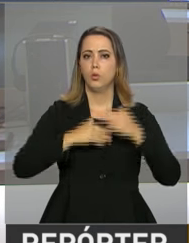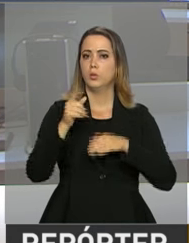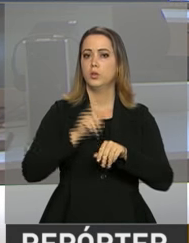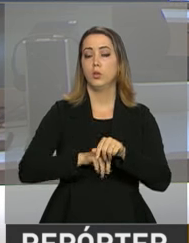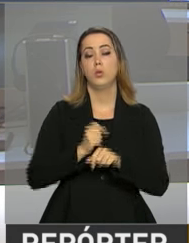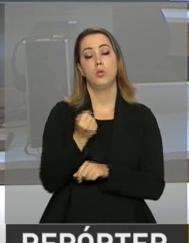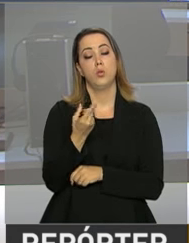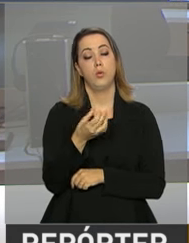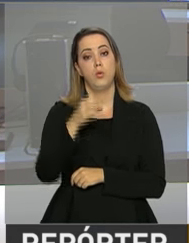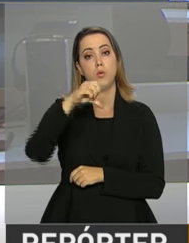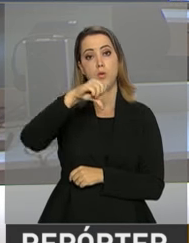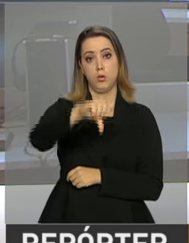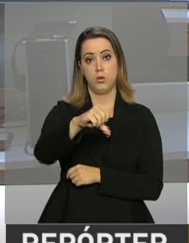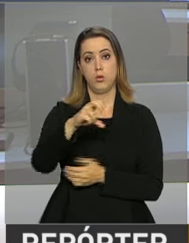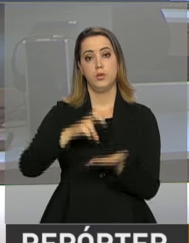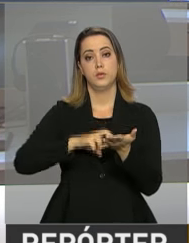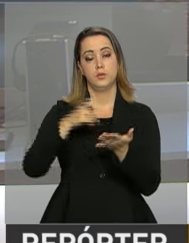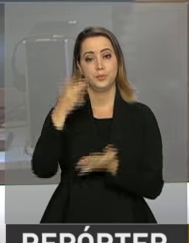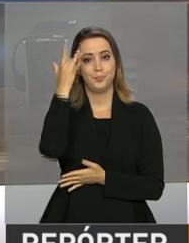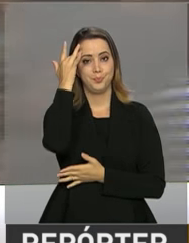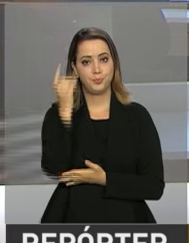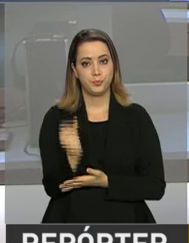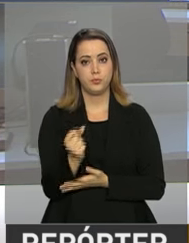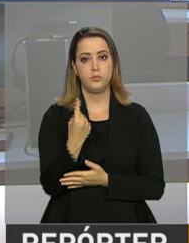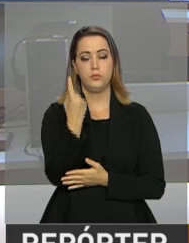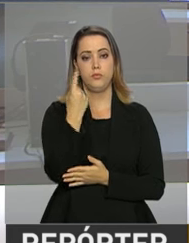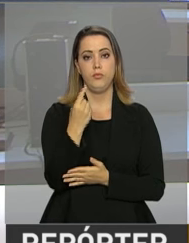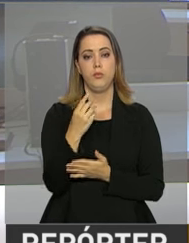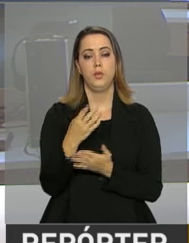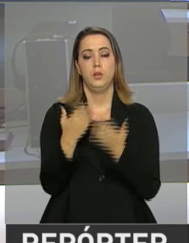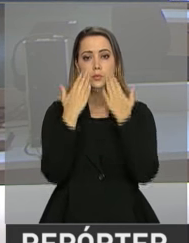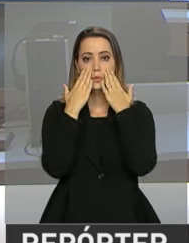amanhã, às 9 da manhã, na primeira edição do Repórter NBR